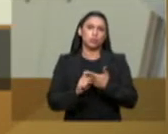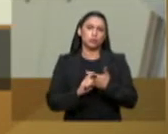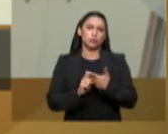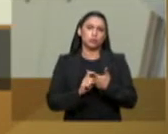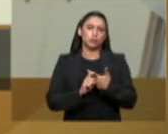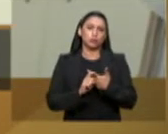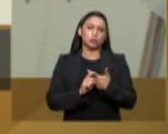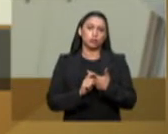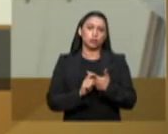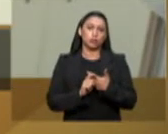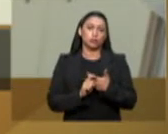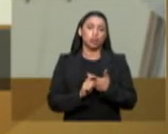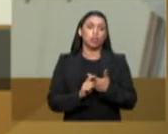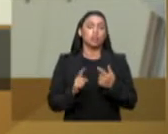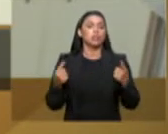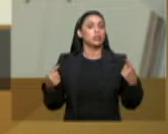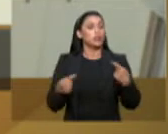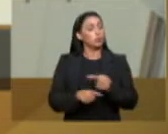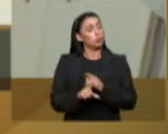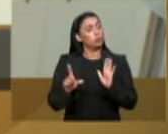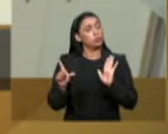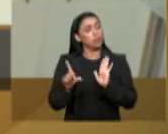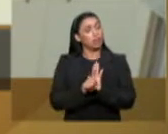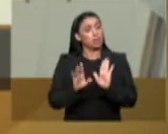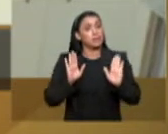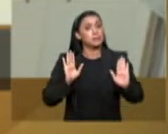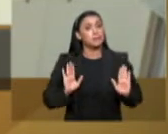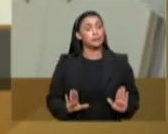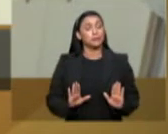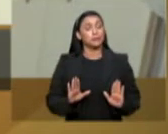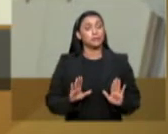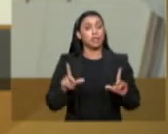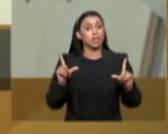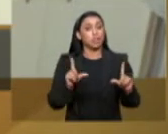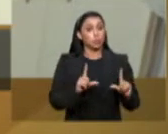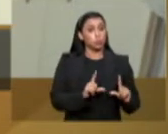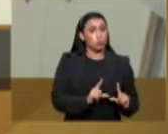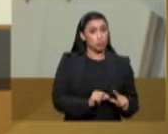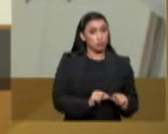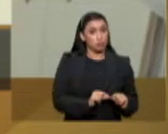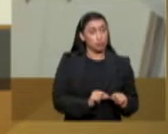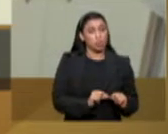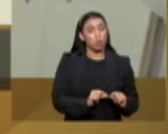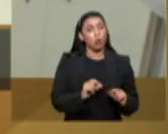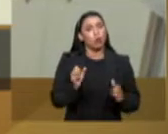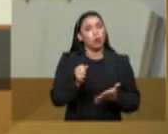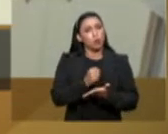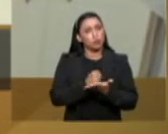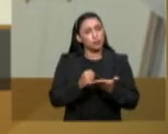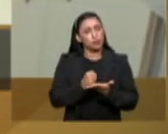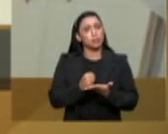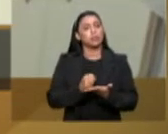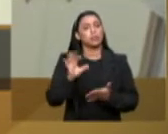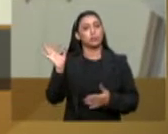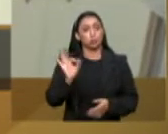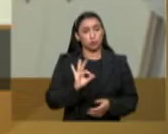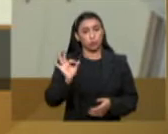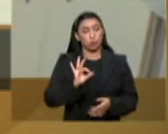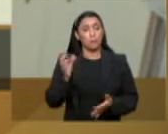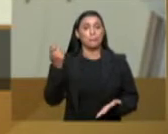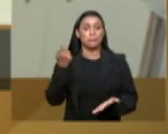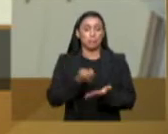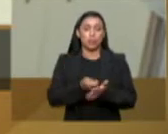ato infralegal, reduzisse ou restabelecesse as alíquotas desse tributo.